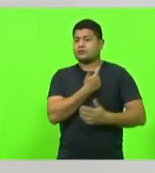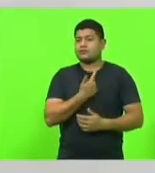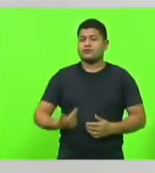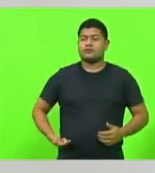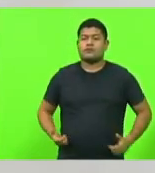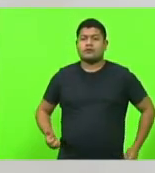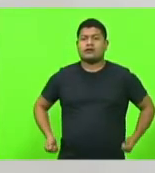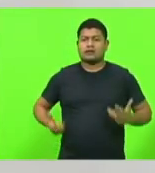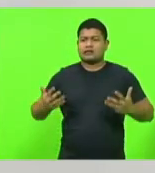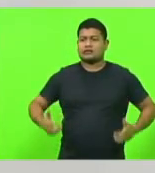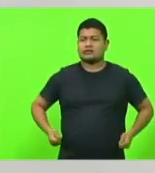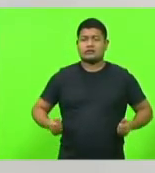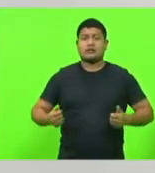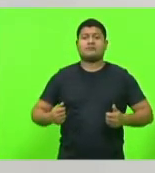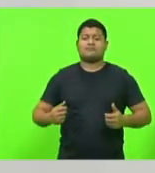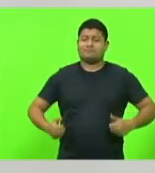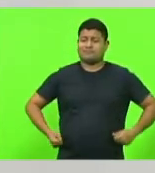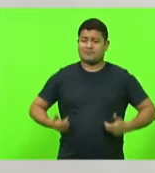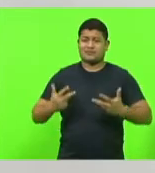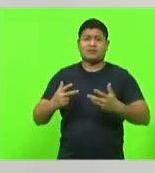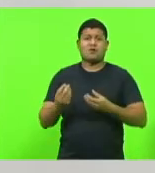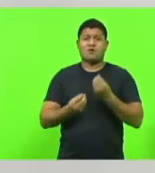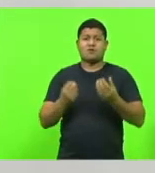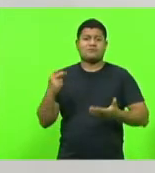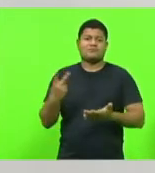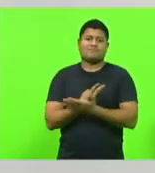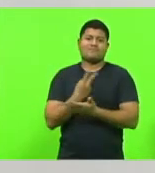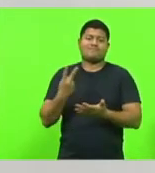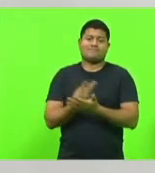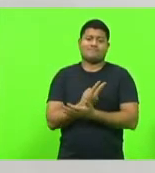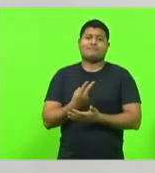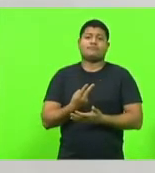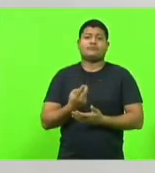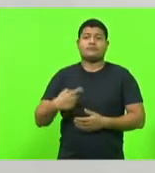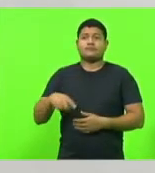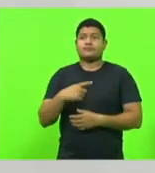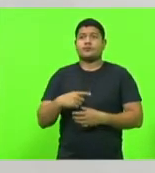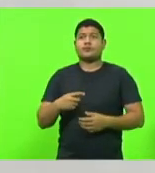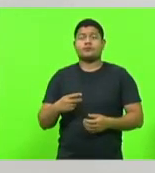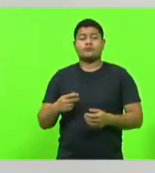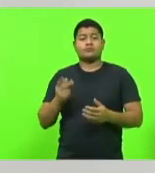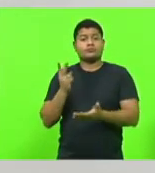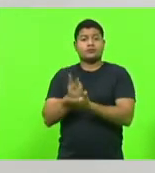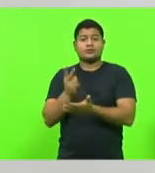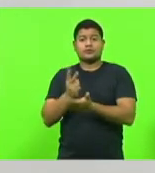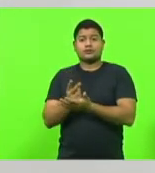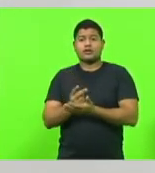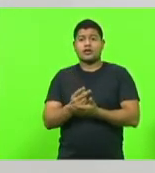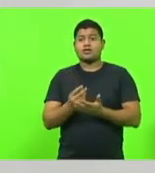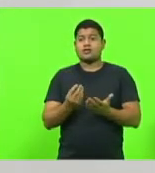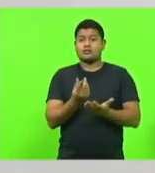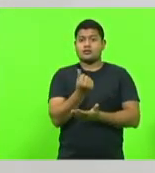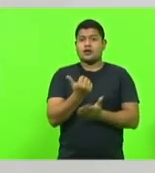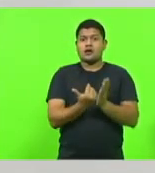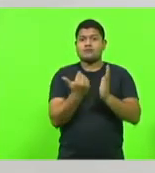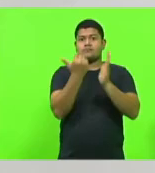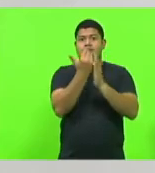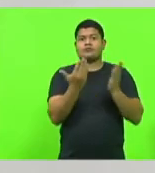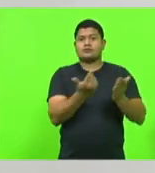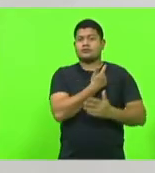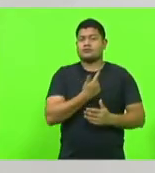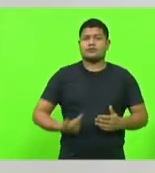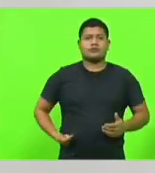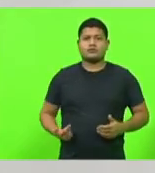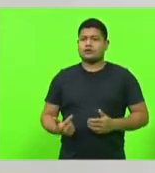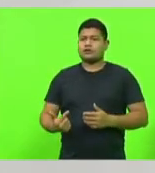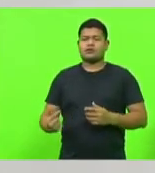dinheiro. Devemos impedir que isso aconteça e devemos manter esse dinheiro extra que o governo está recebendo, que não deveria estar